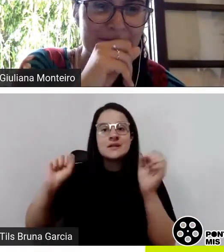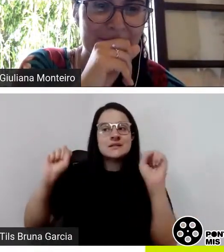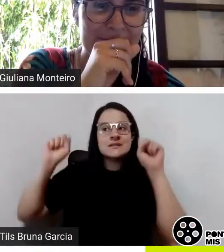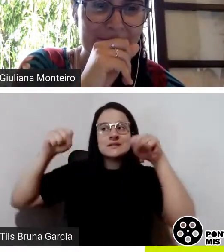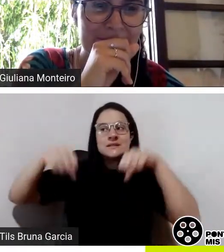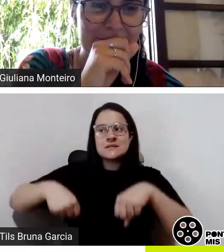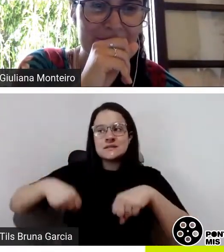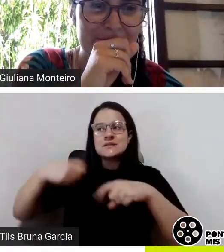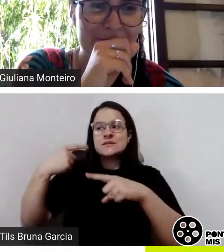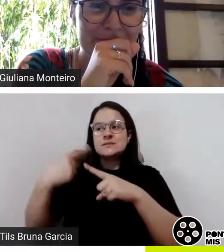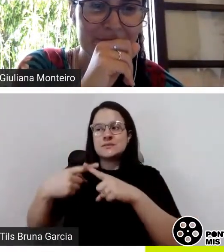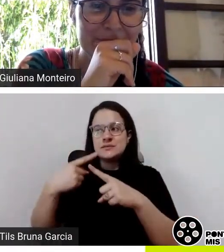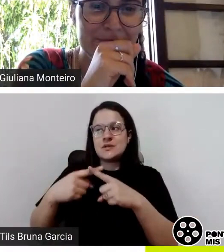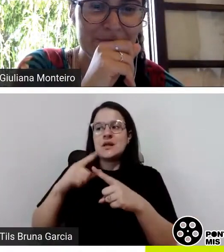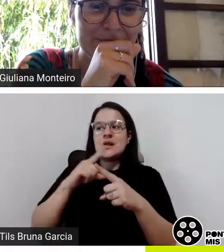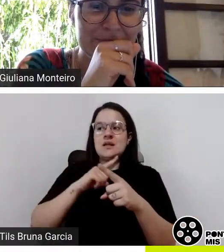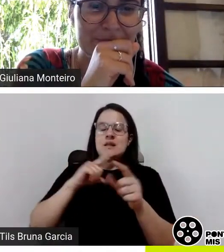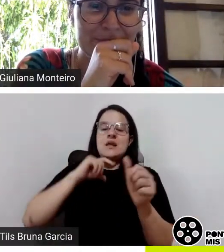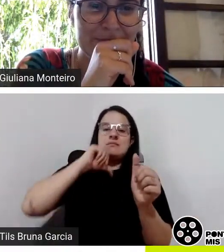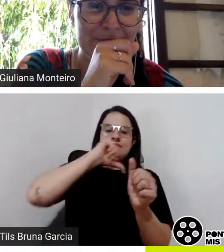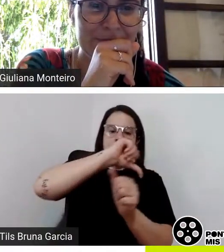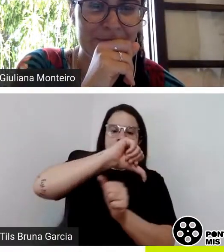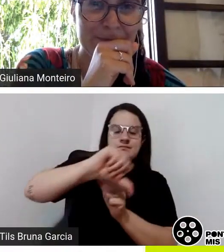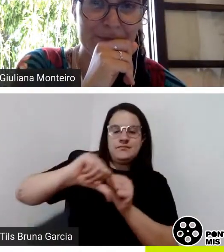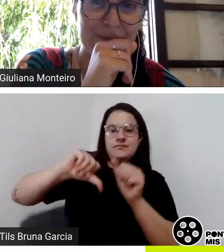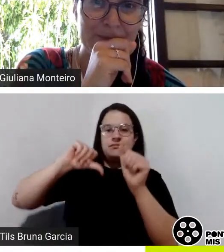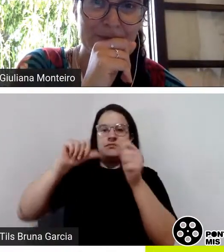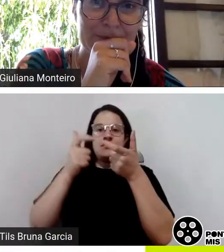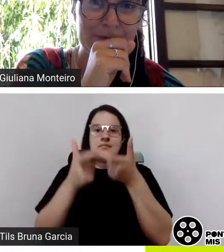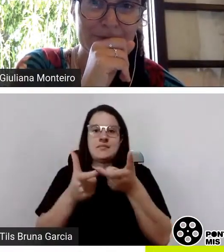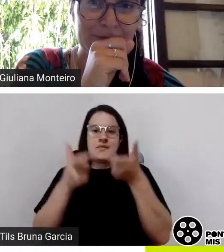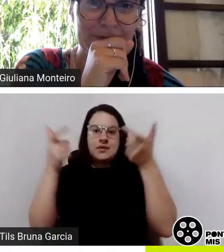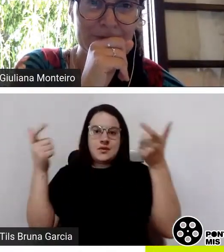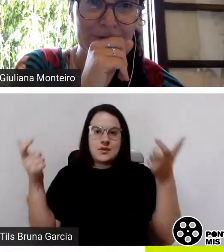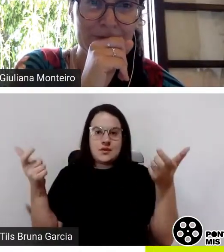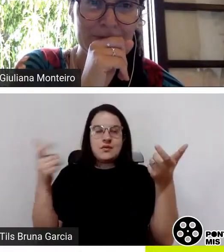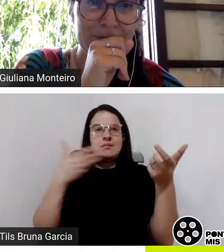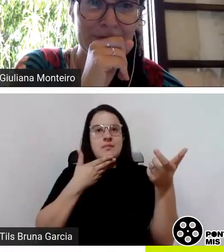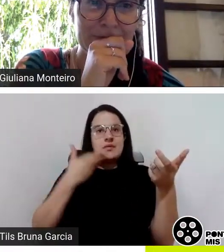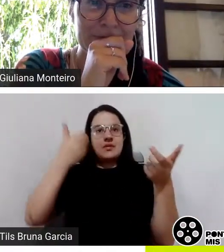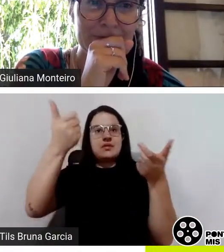qual foi a transformação maior e o que, que você continua com uma gana, com vontade?